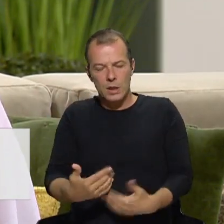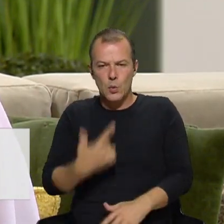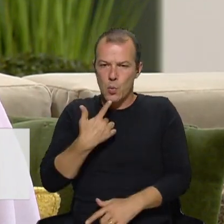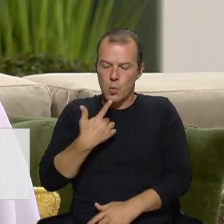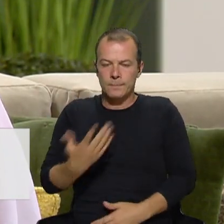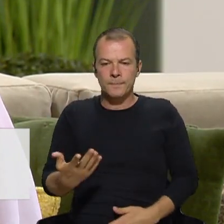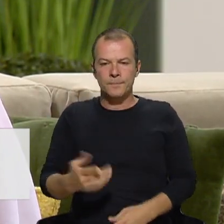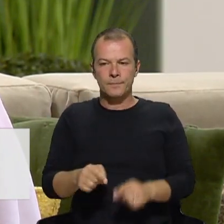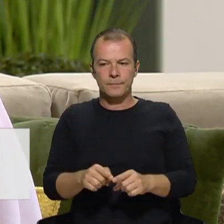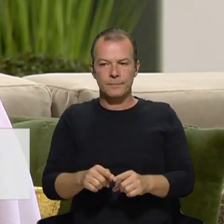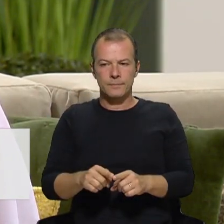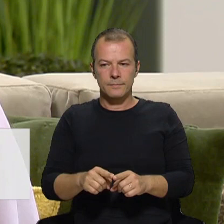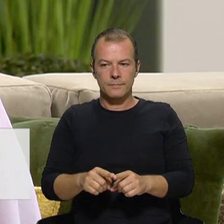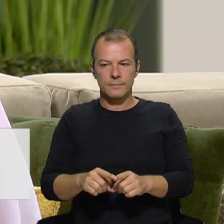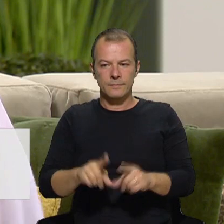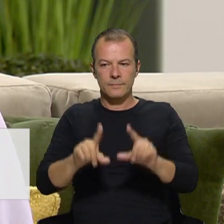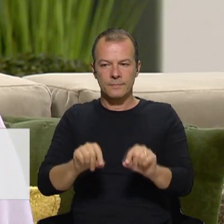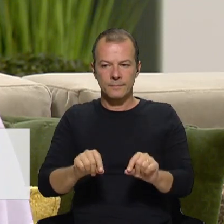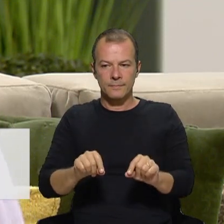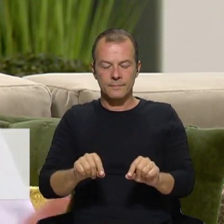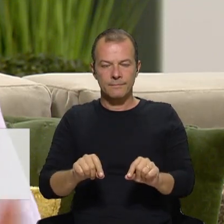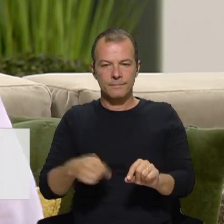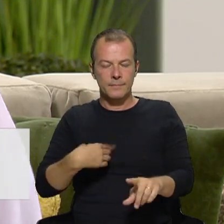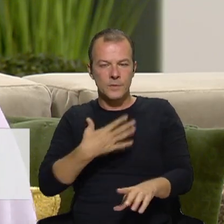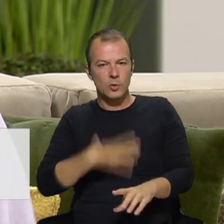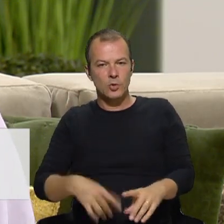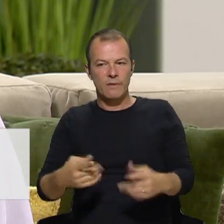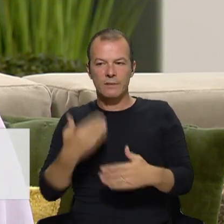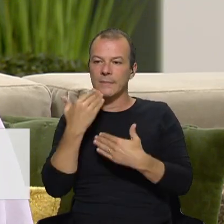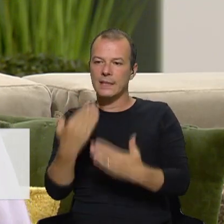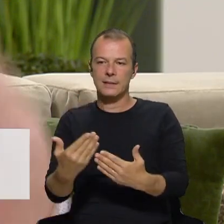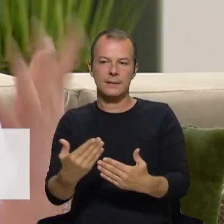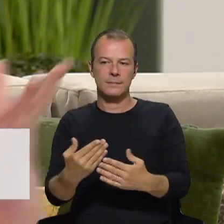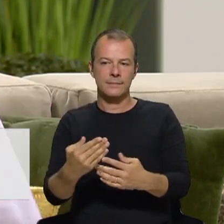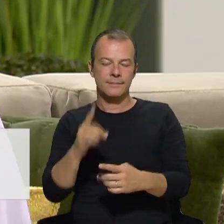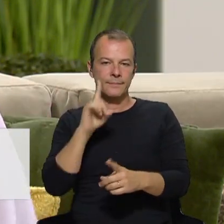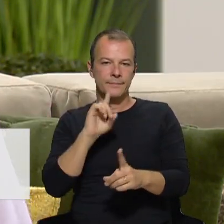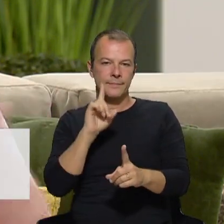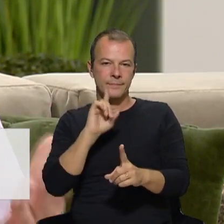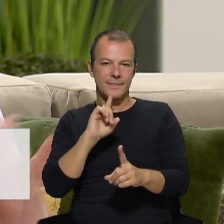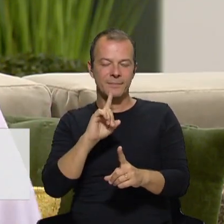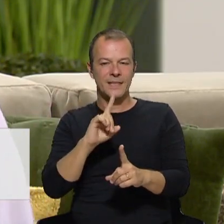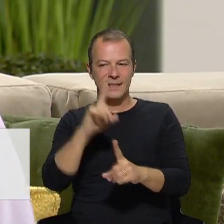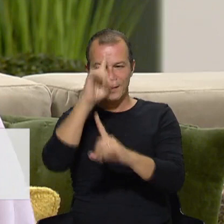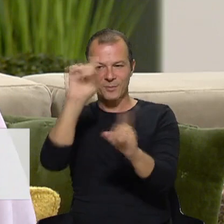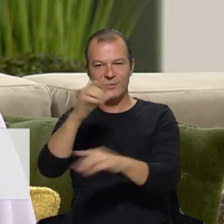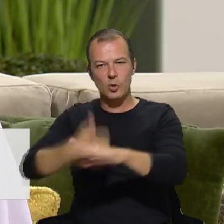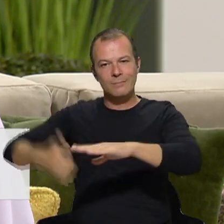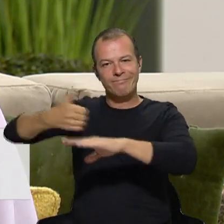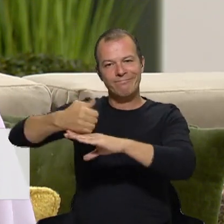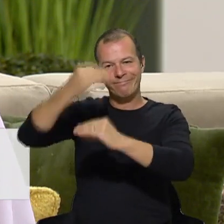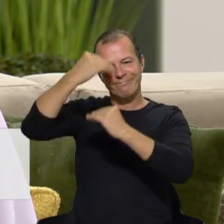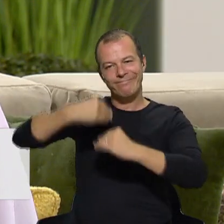já, e em primeiro lugar gostaria de agradecer à minha mentora